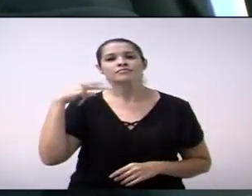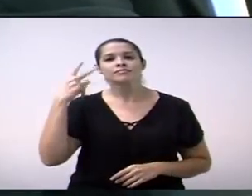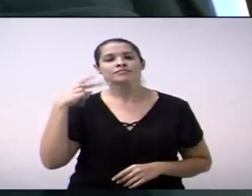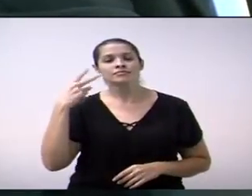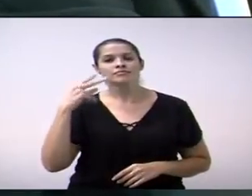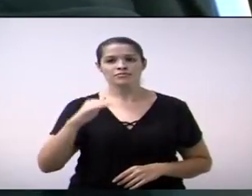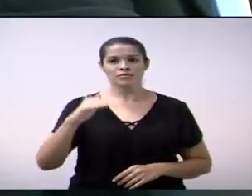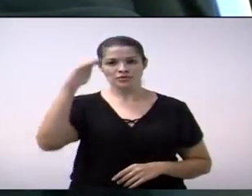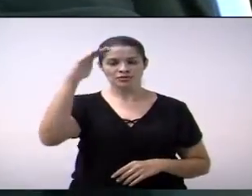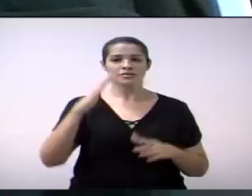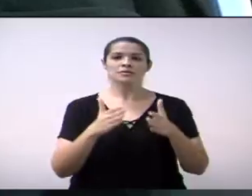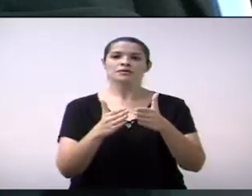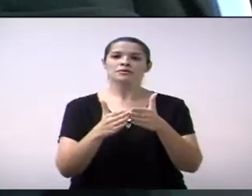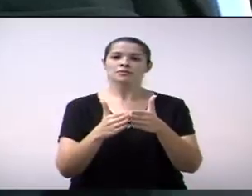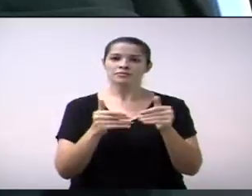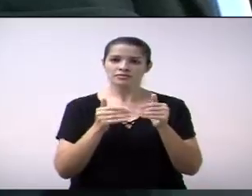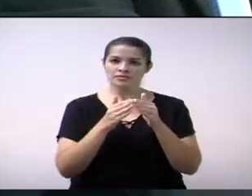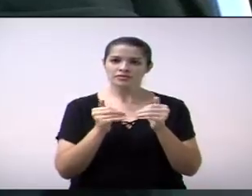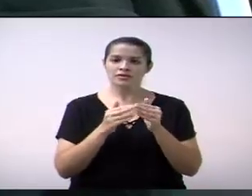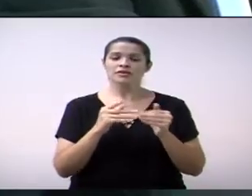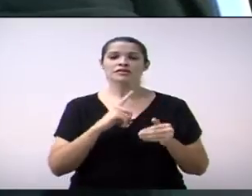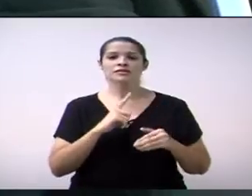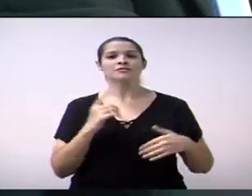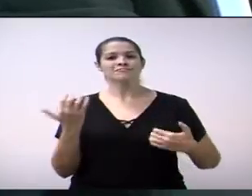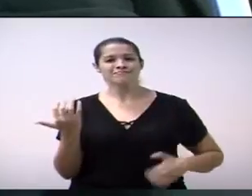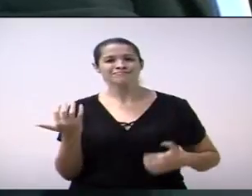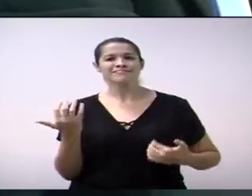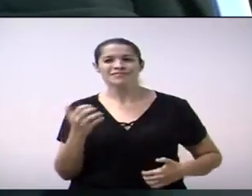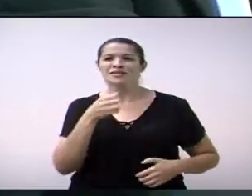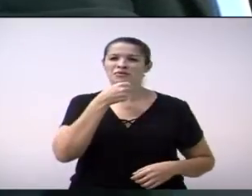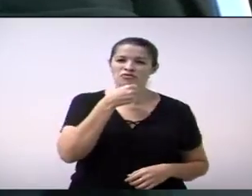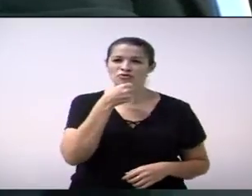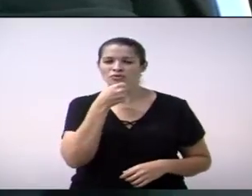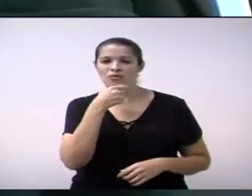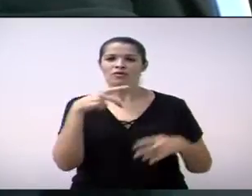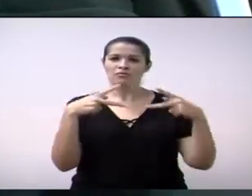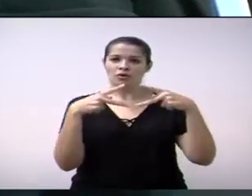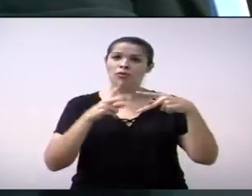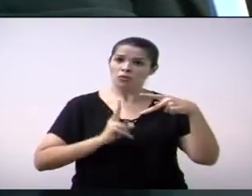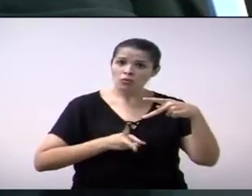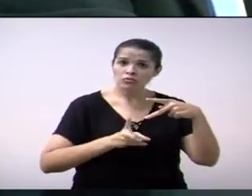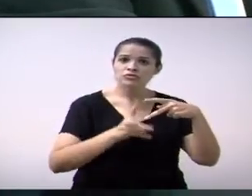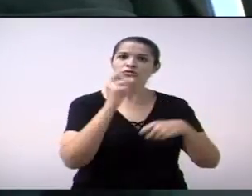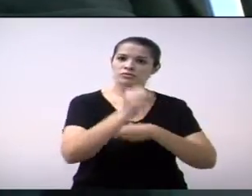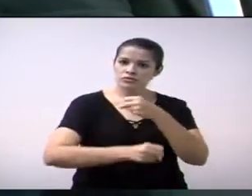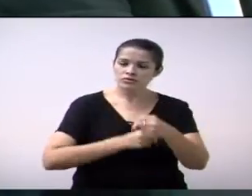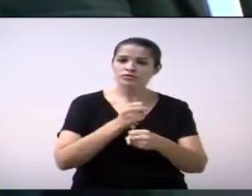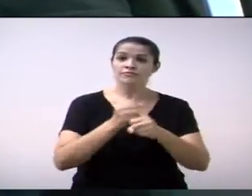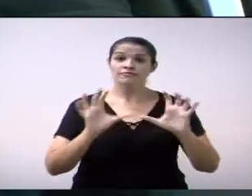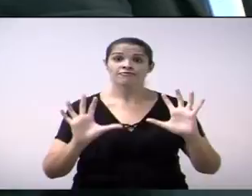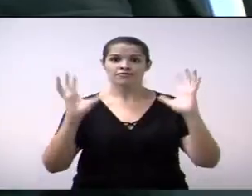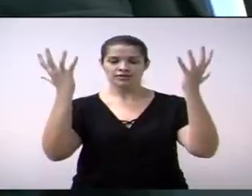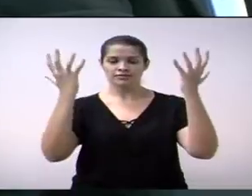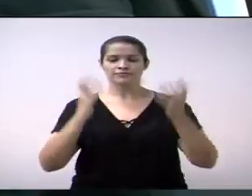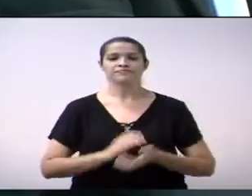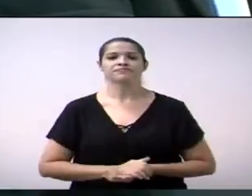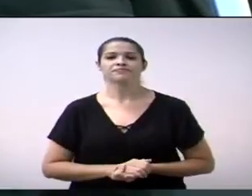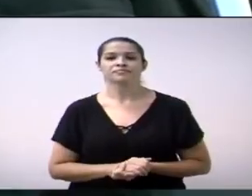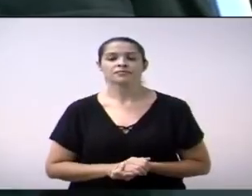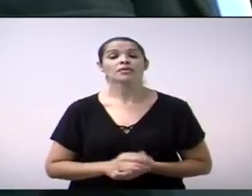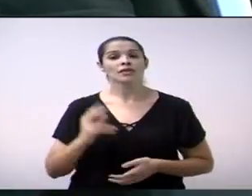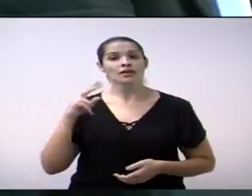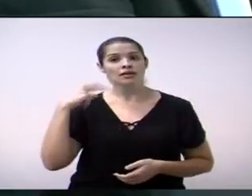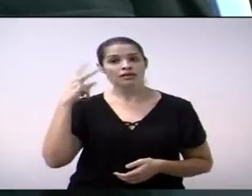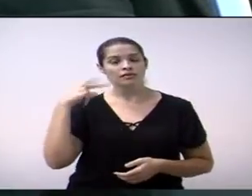Executivo a continuidade do Festival de Bandas Gospel. De número 128, vereador João Mota, sugerindo ao Executivo